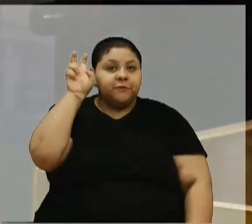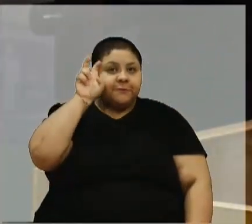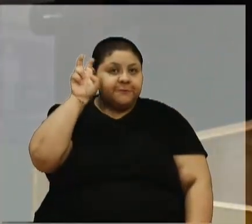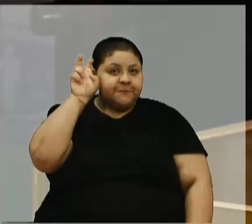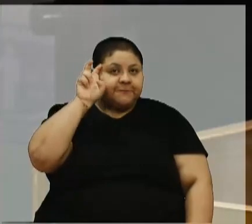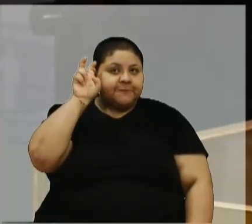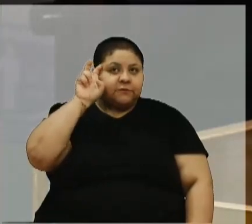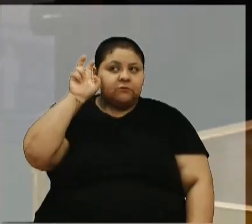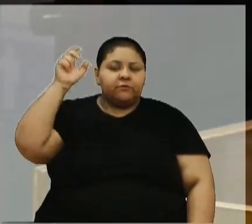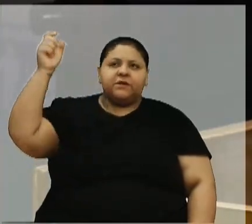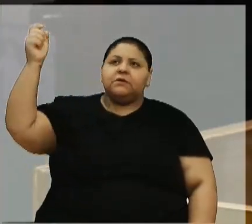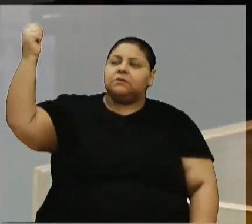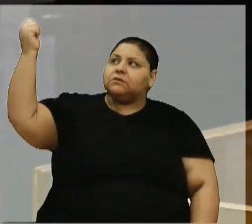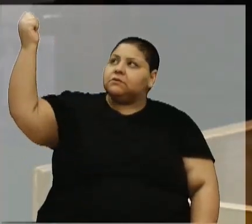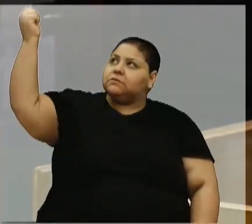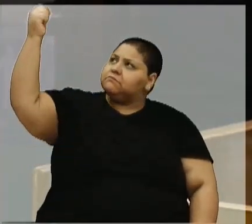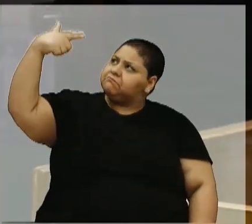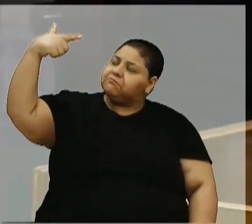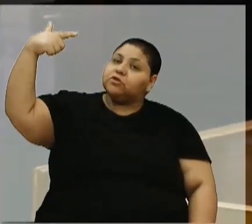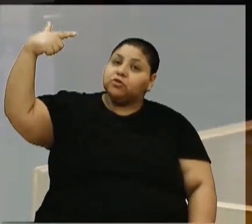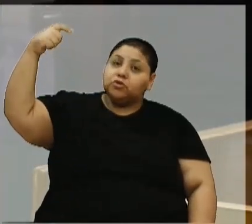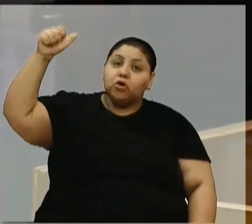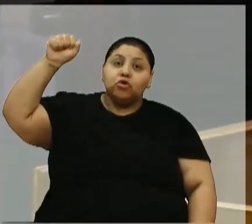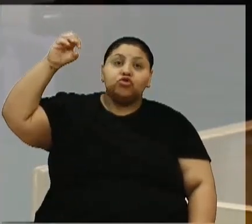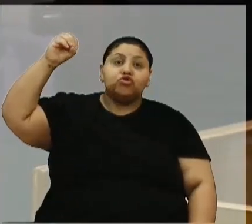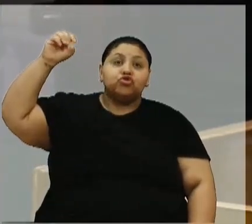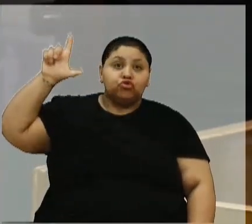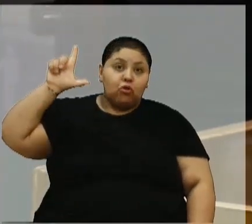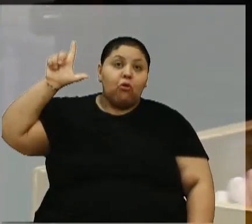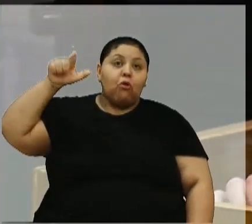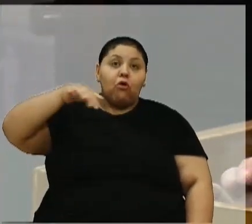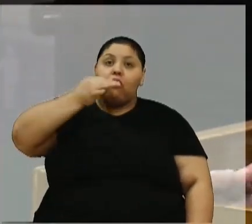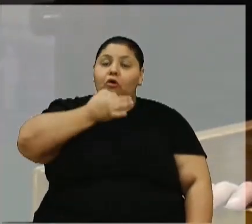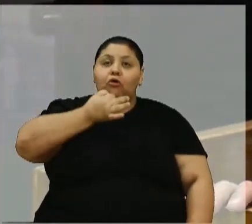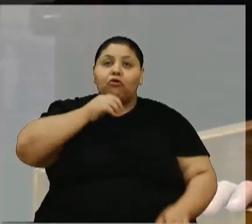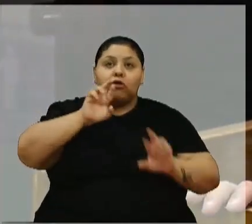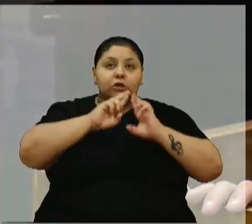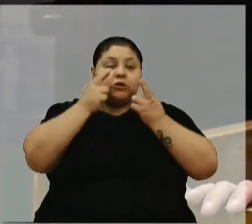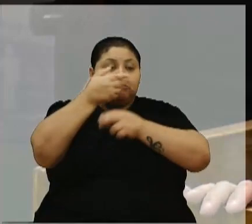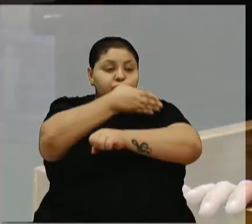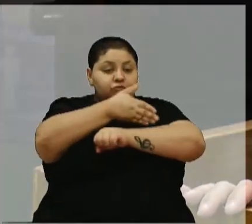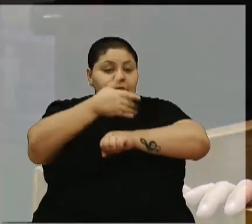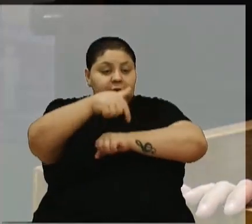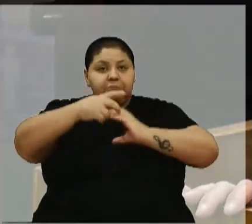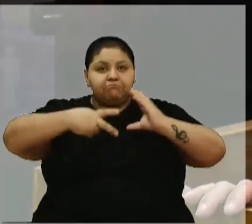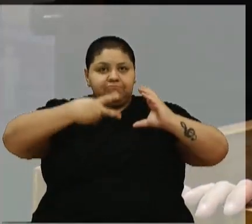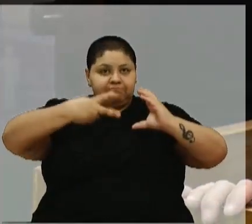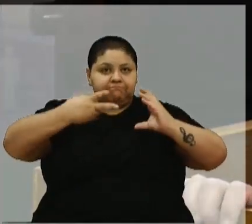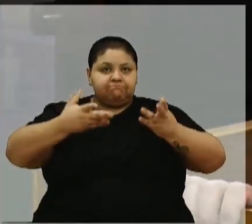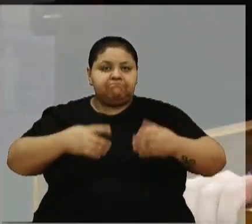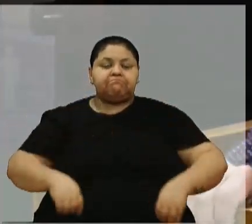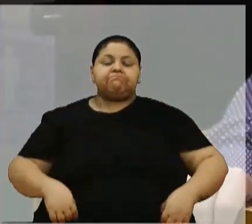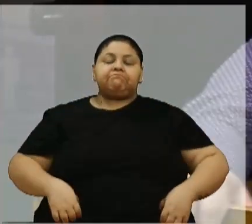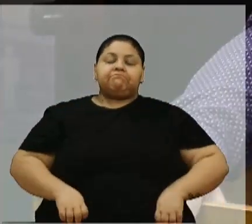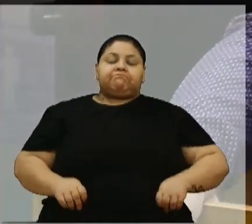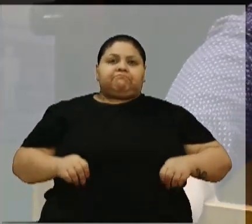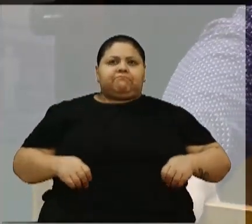em Caxias, na nossa sessão ordinária aqui da Câmara de Vereadores.